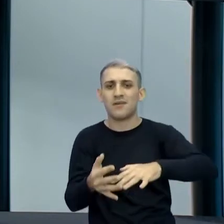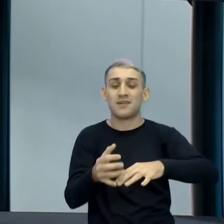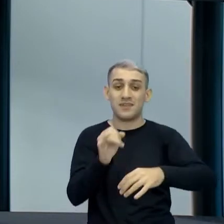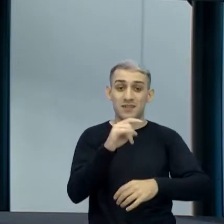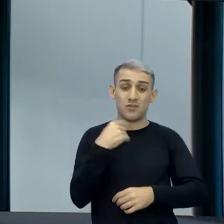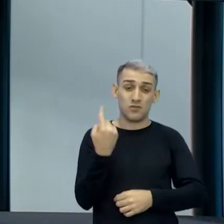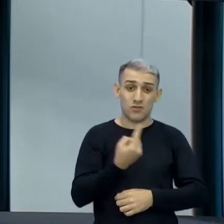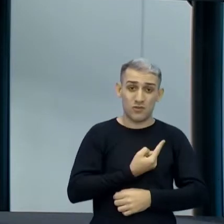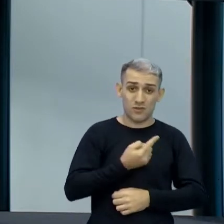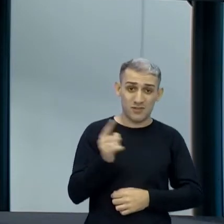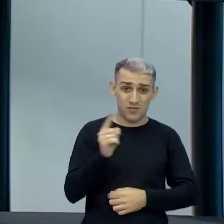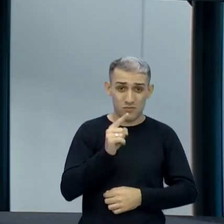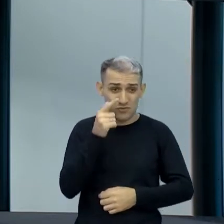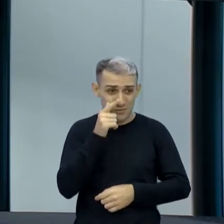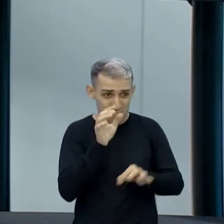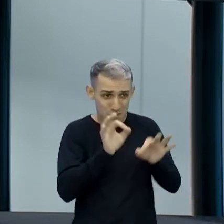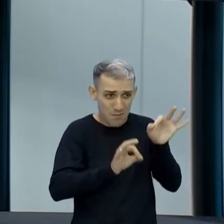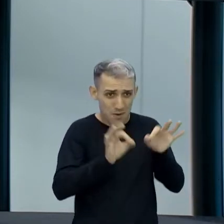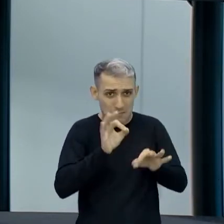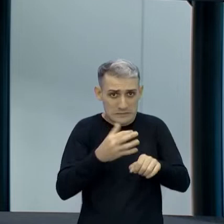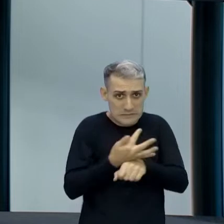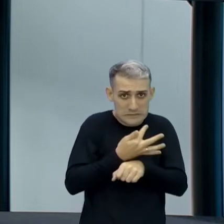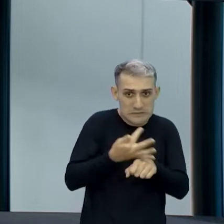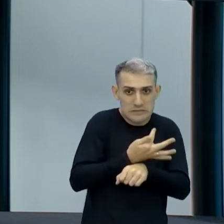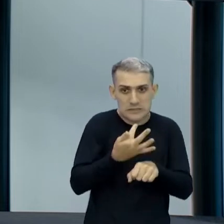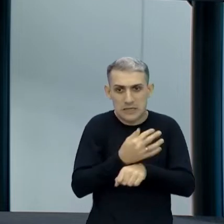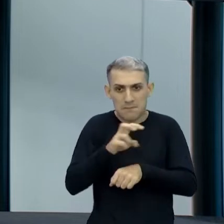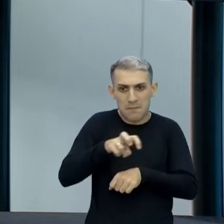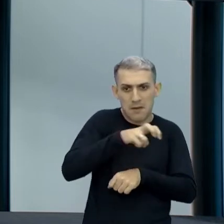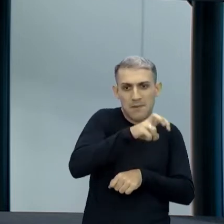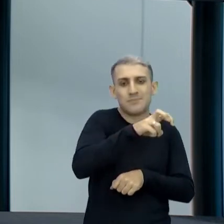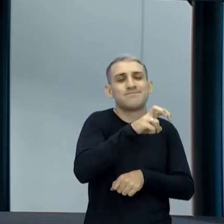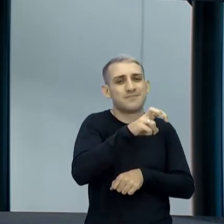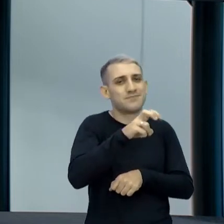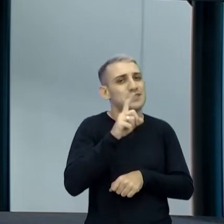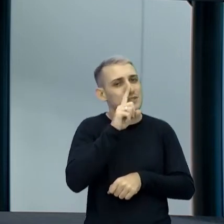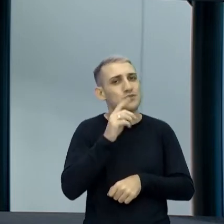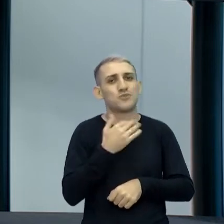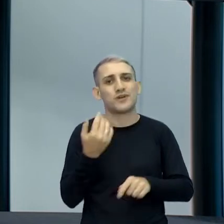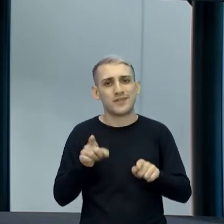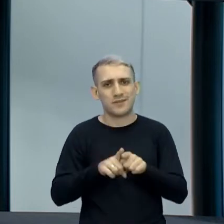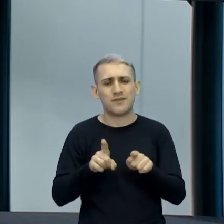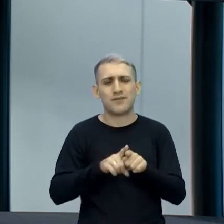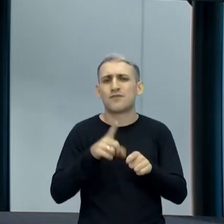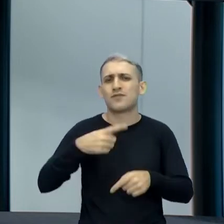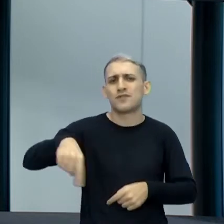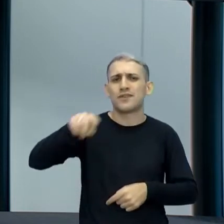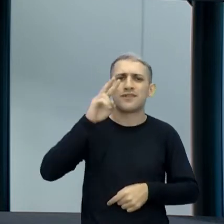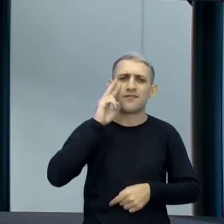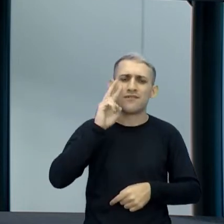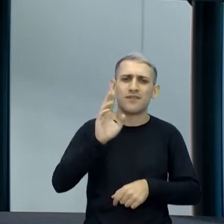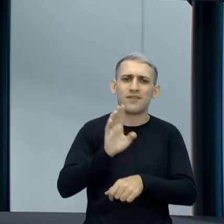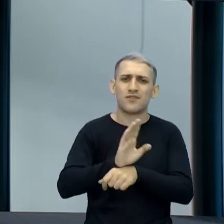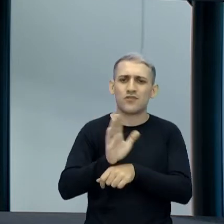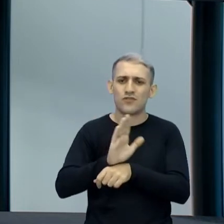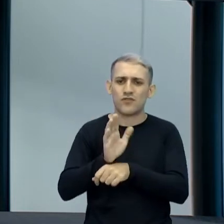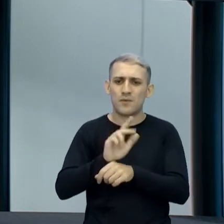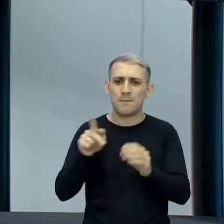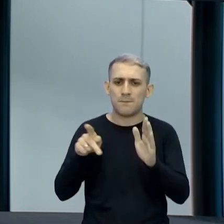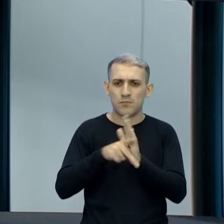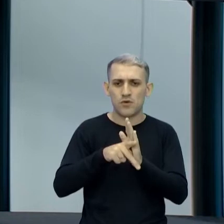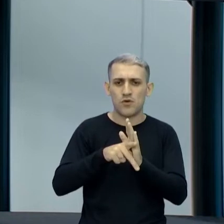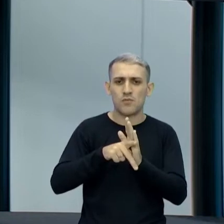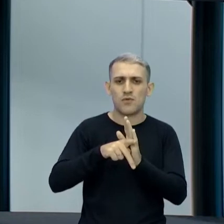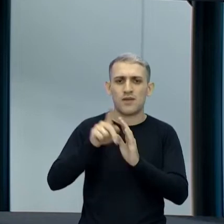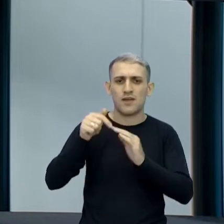souber se organizar e tal, pode sim levar à morte. Vocês veem isso num filme, né, que